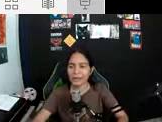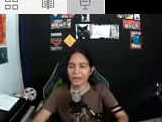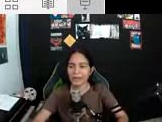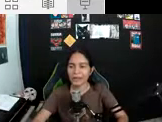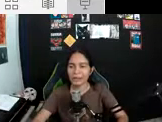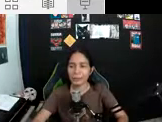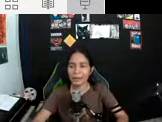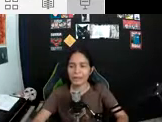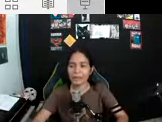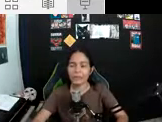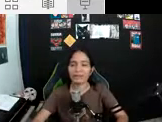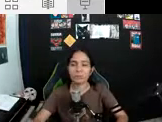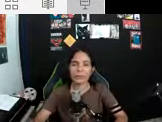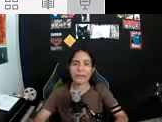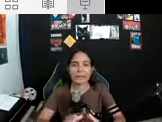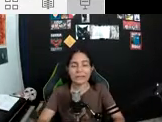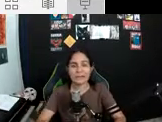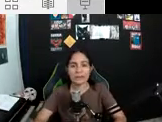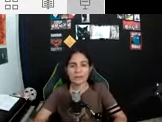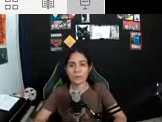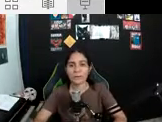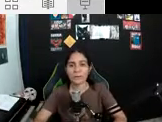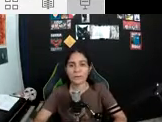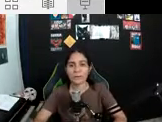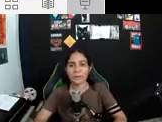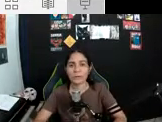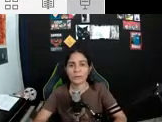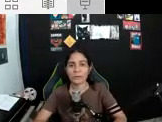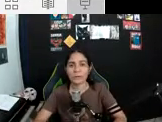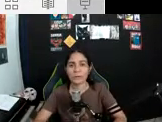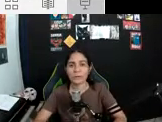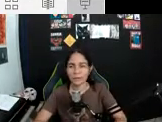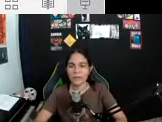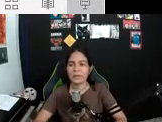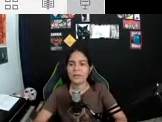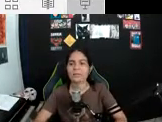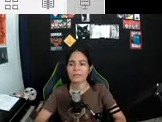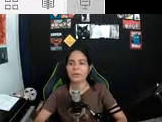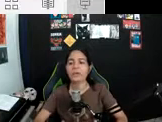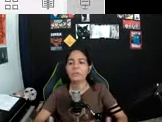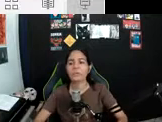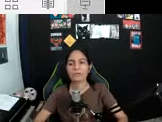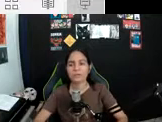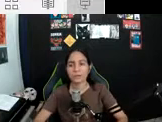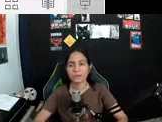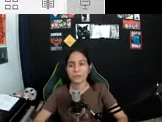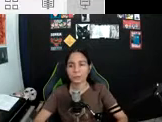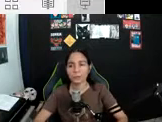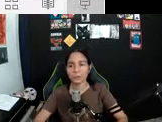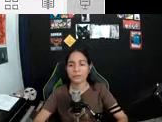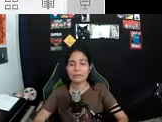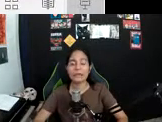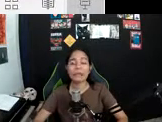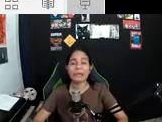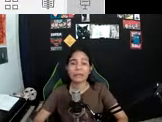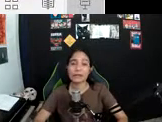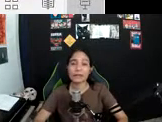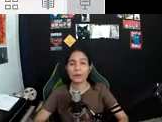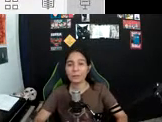realidade do país, para existir o profissional enfermeiro. assim como todas as outras